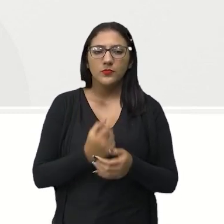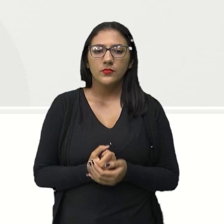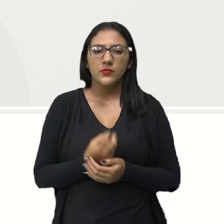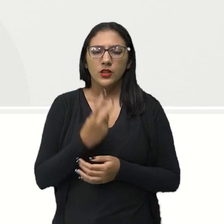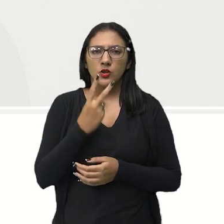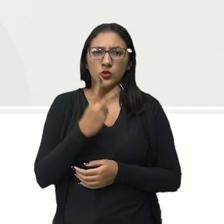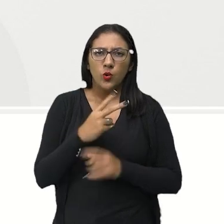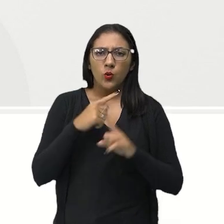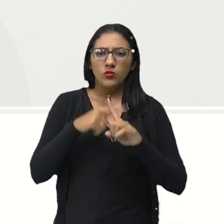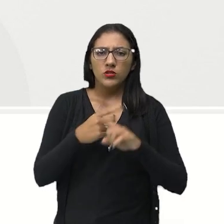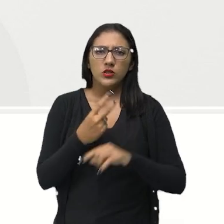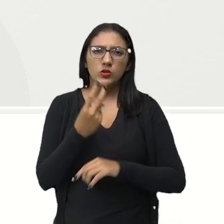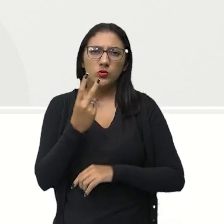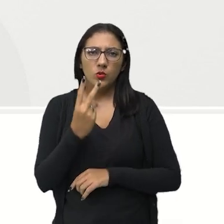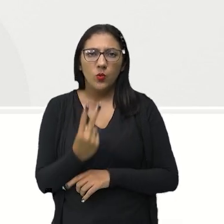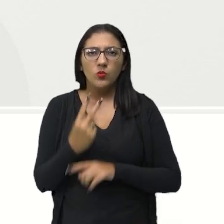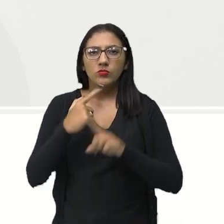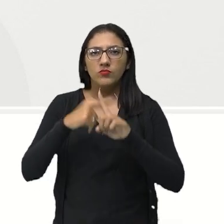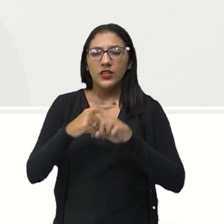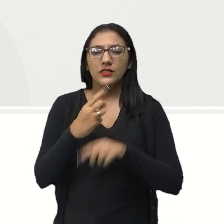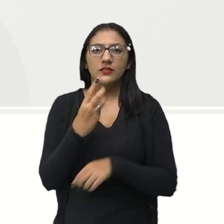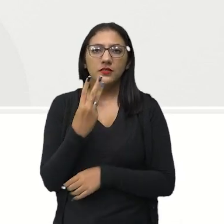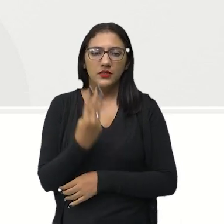vezes 2 vezes 3.